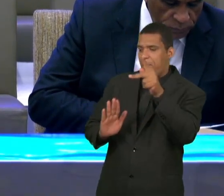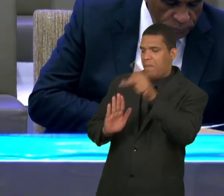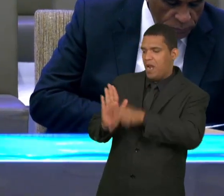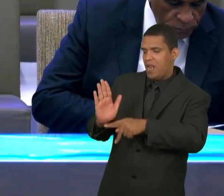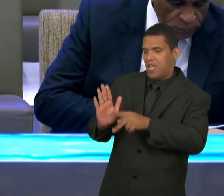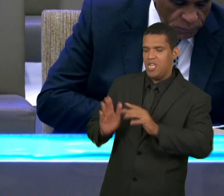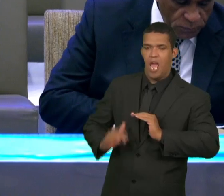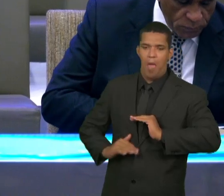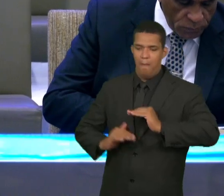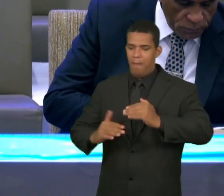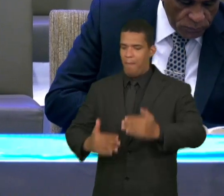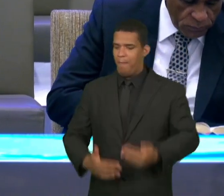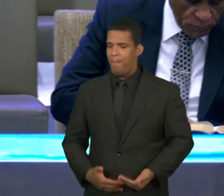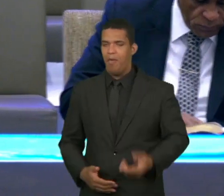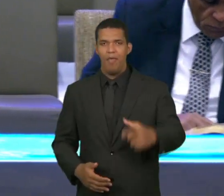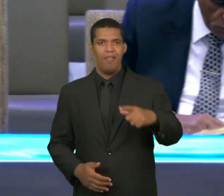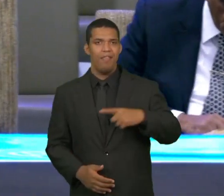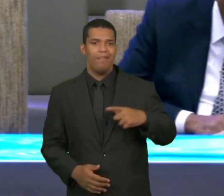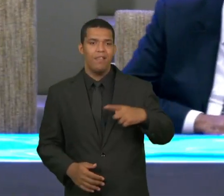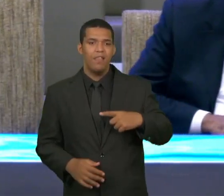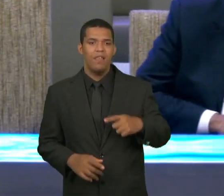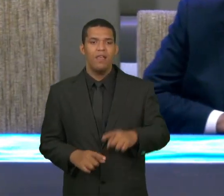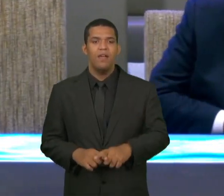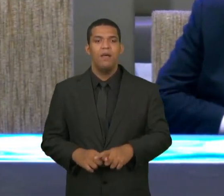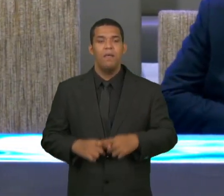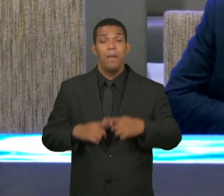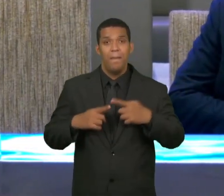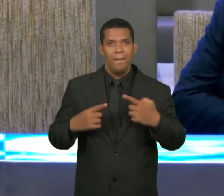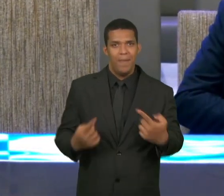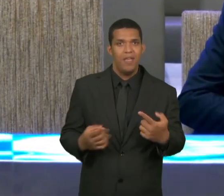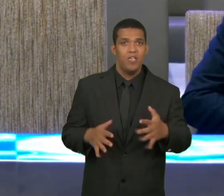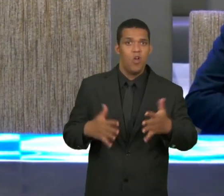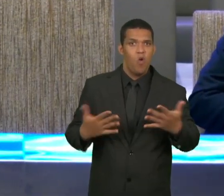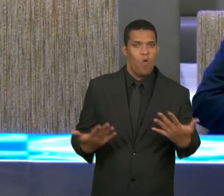Mas quando aquele gameta masculino